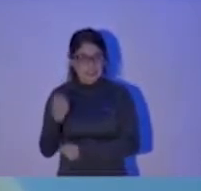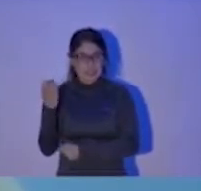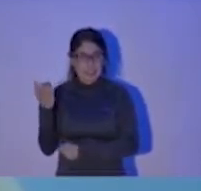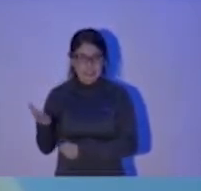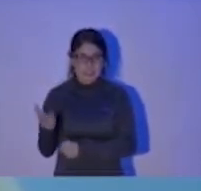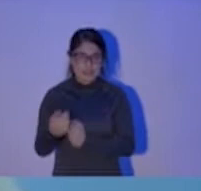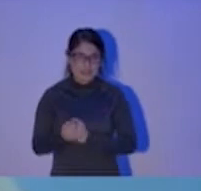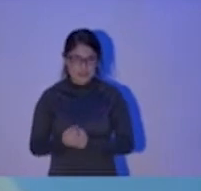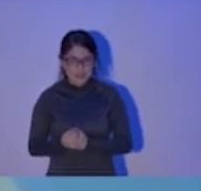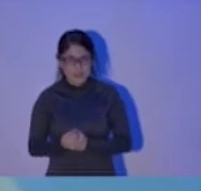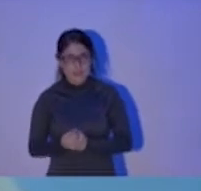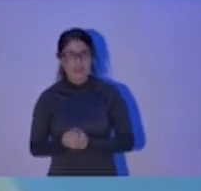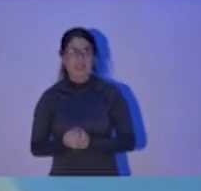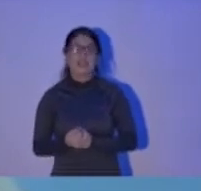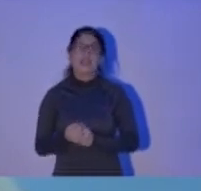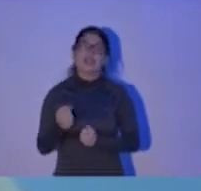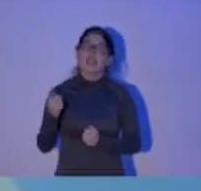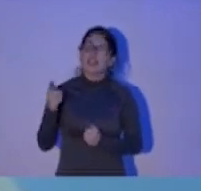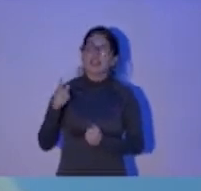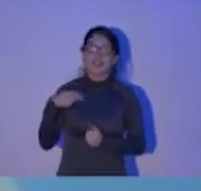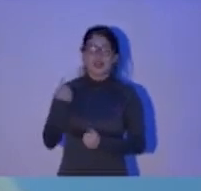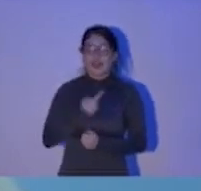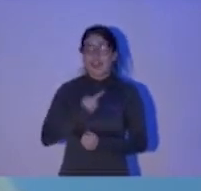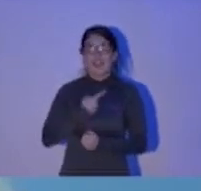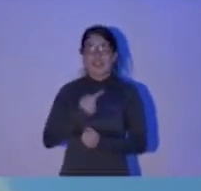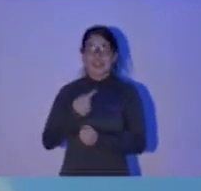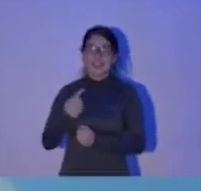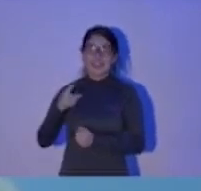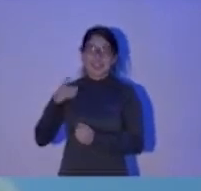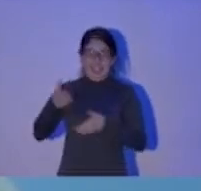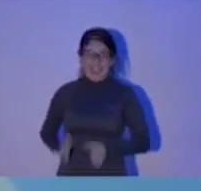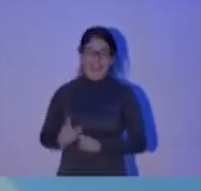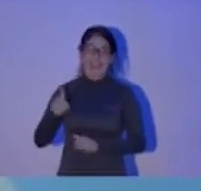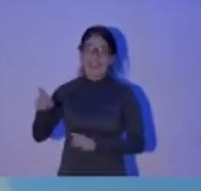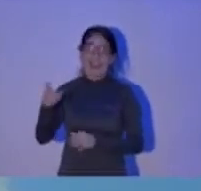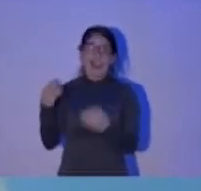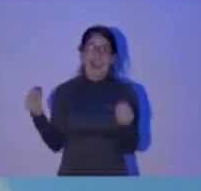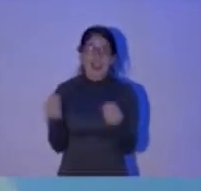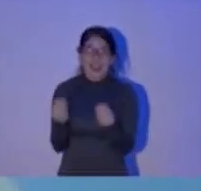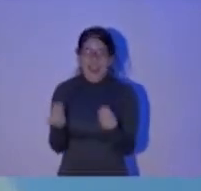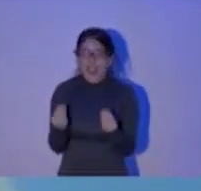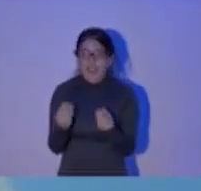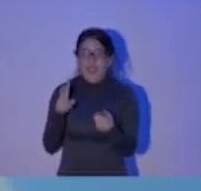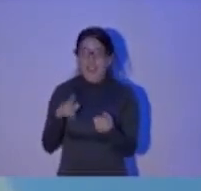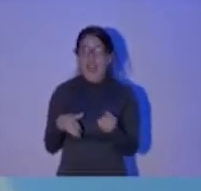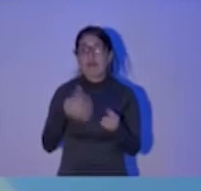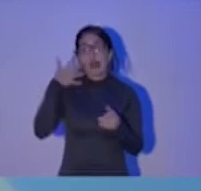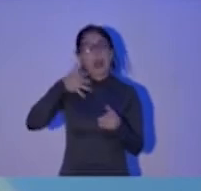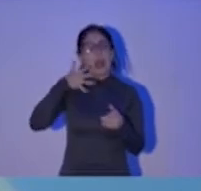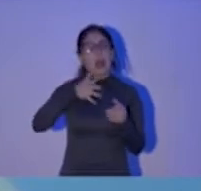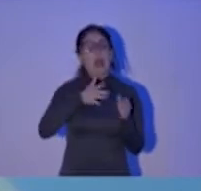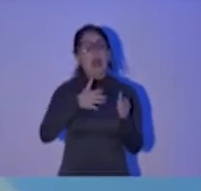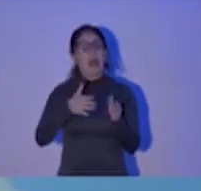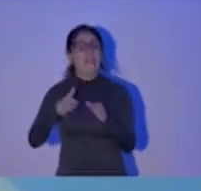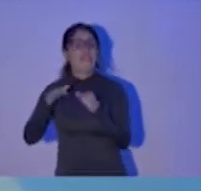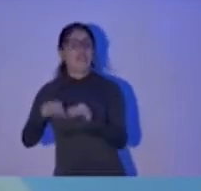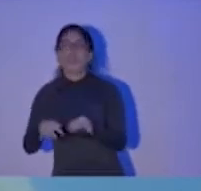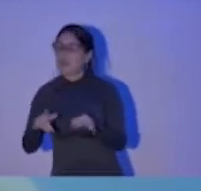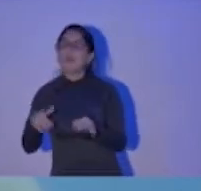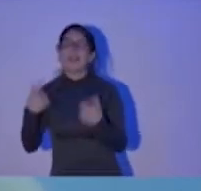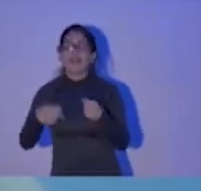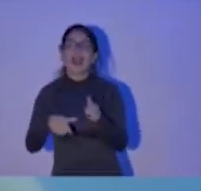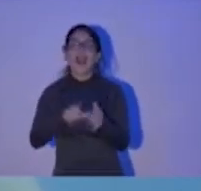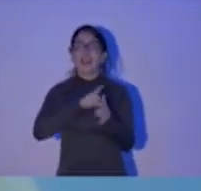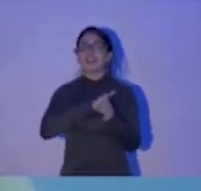Rodolfo. A gente que é daquela terrinha, não tem como terminar qualquer exposição sem declamar o nosso amor por Campinas.